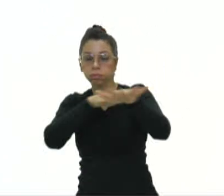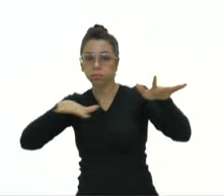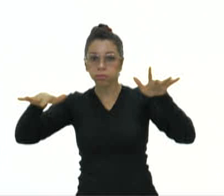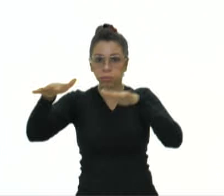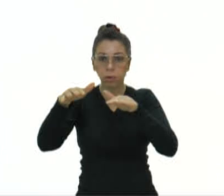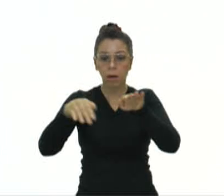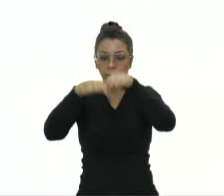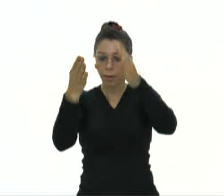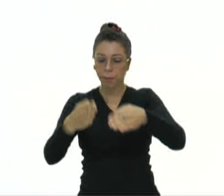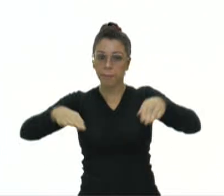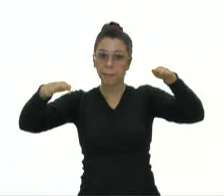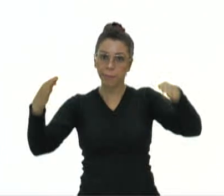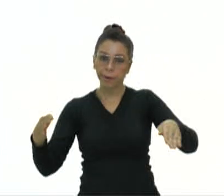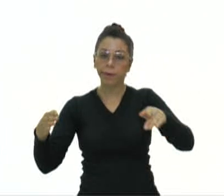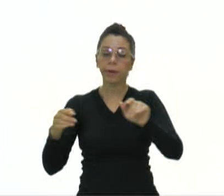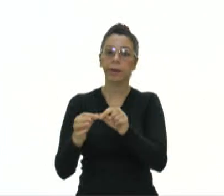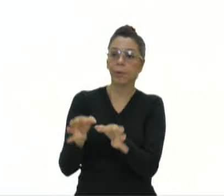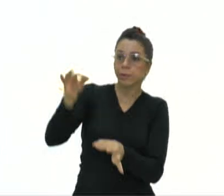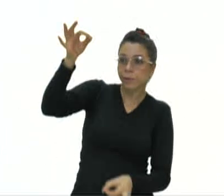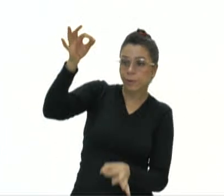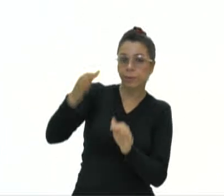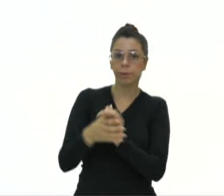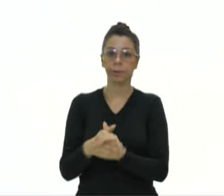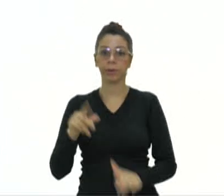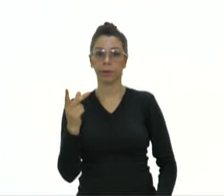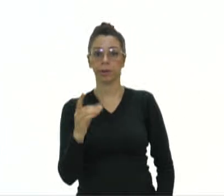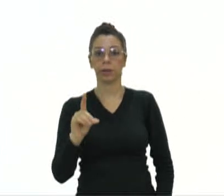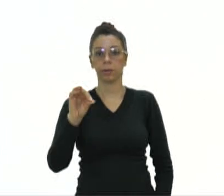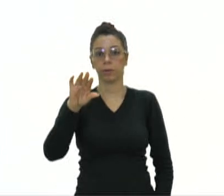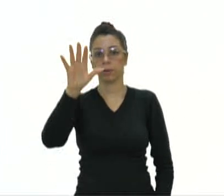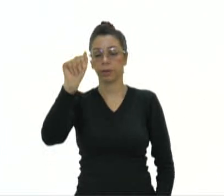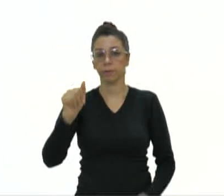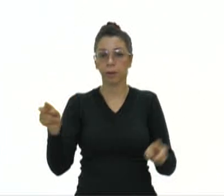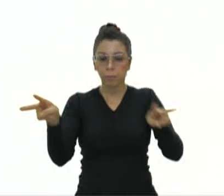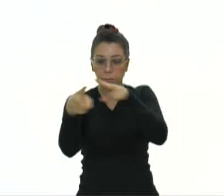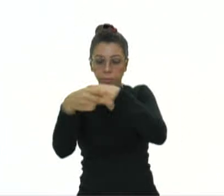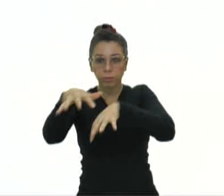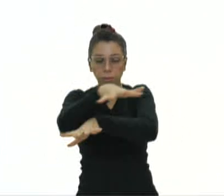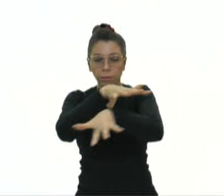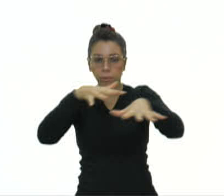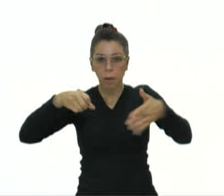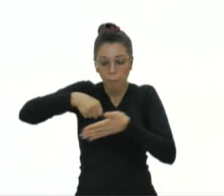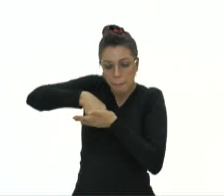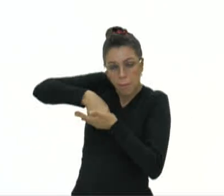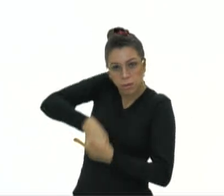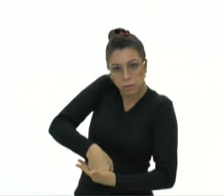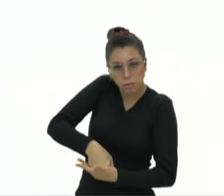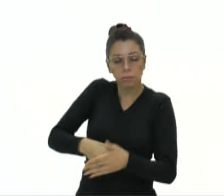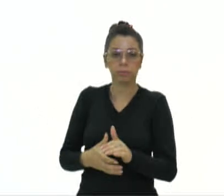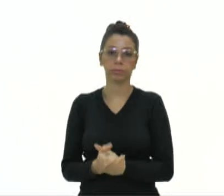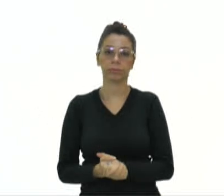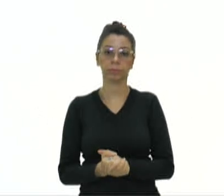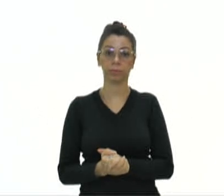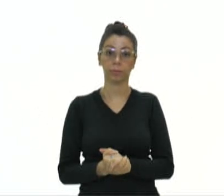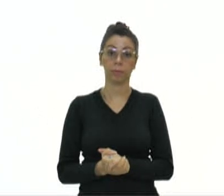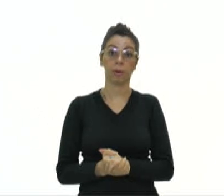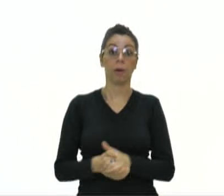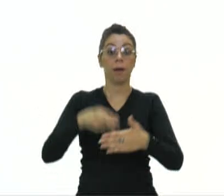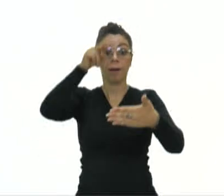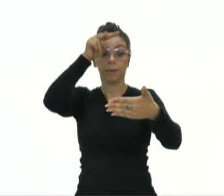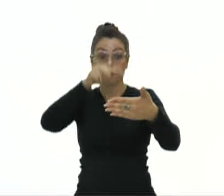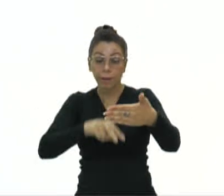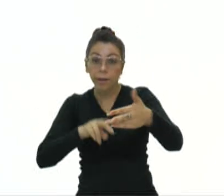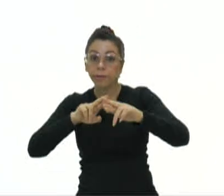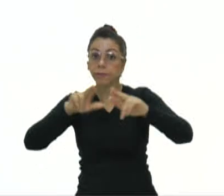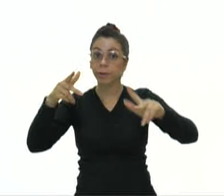latitude. E letra D, hidrografia, correntes marítimas, latitude e pressão. Leiam, vejam a diferença